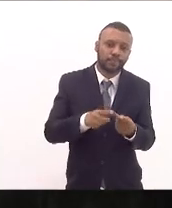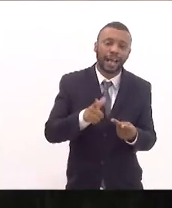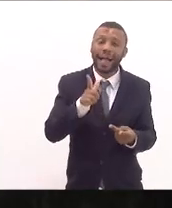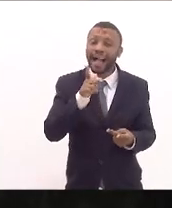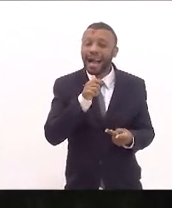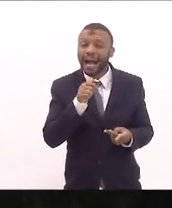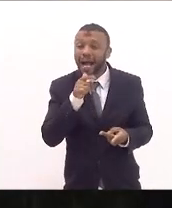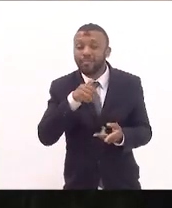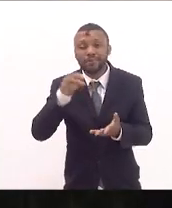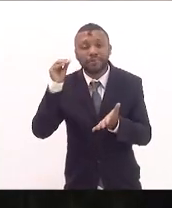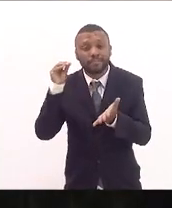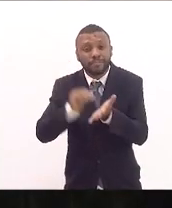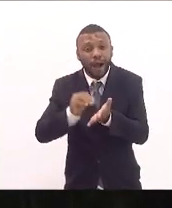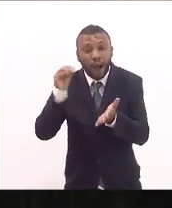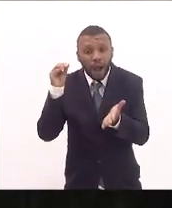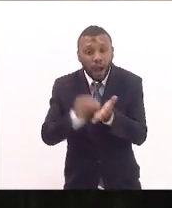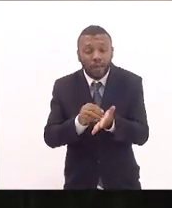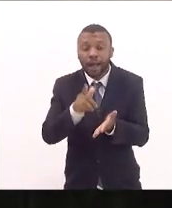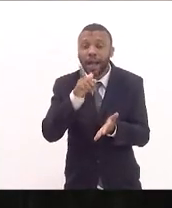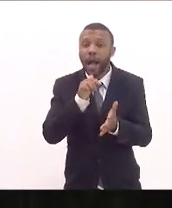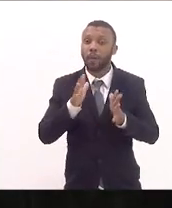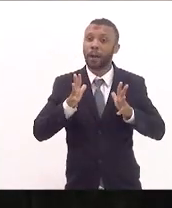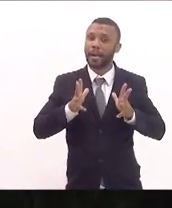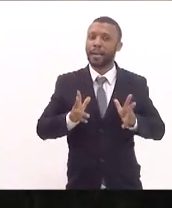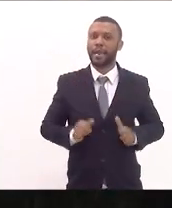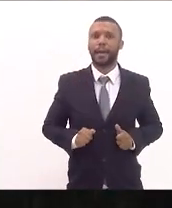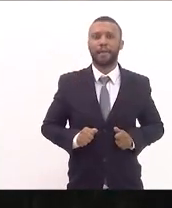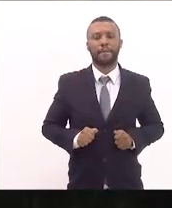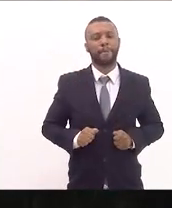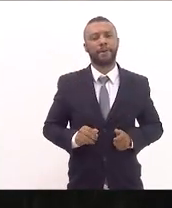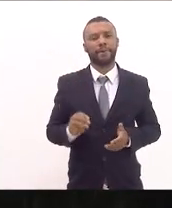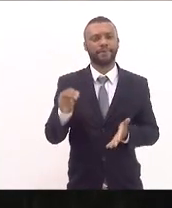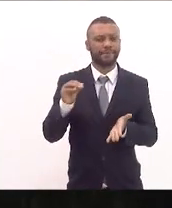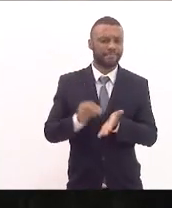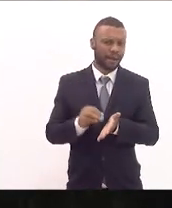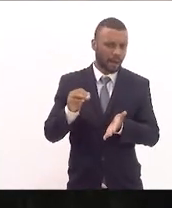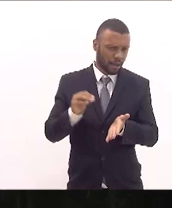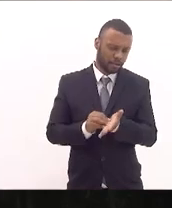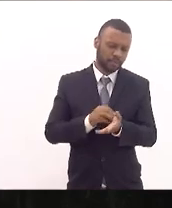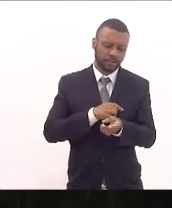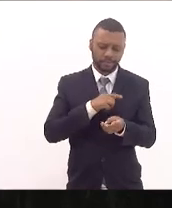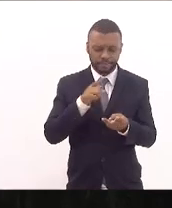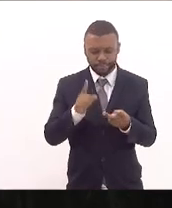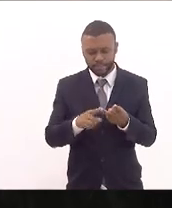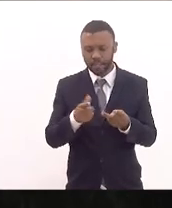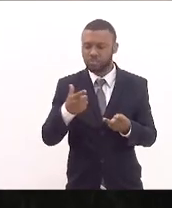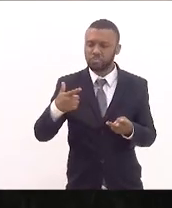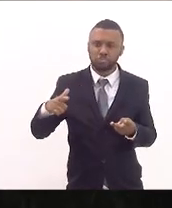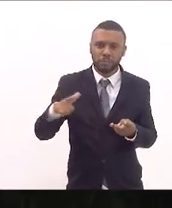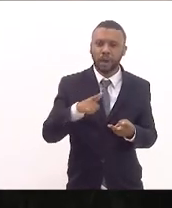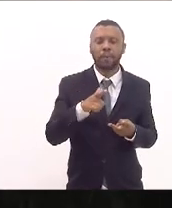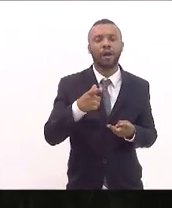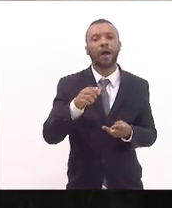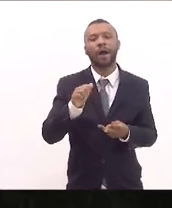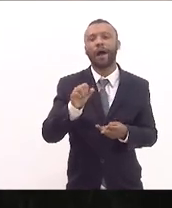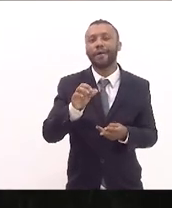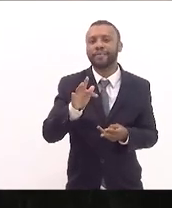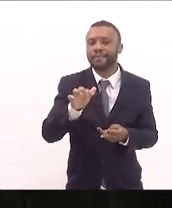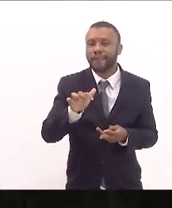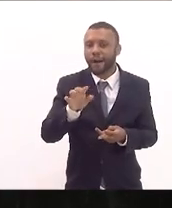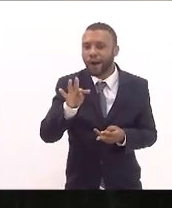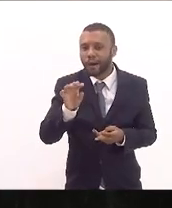tem água água potável chegando algo água encanada não temos asfalto